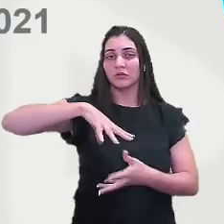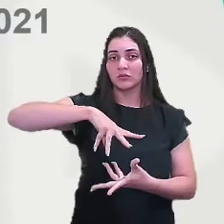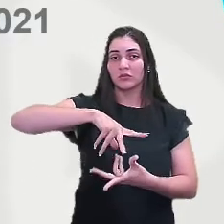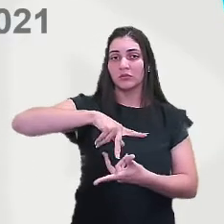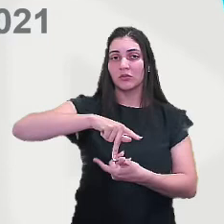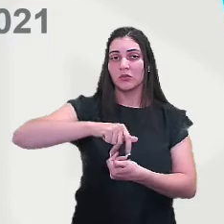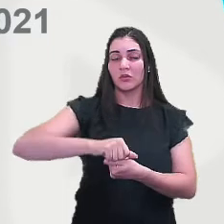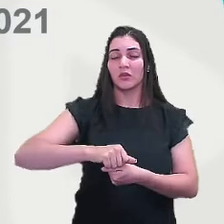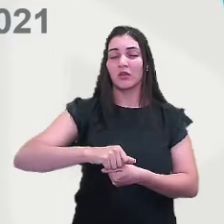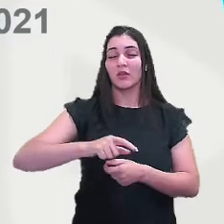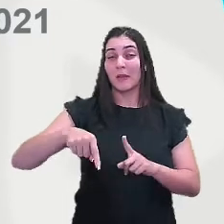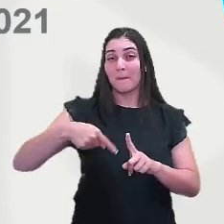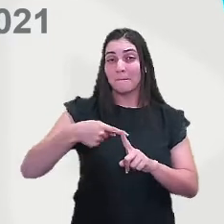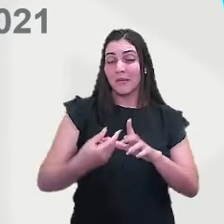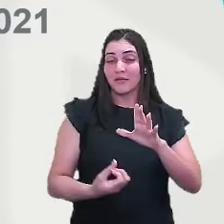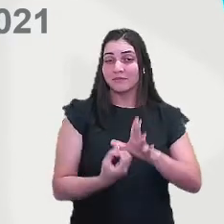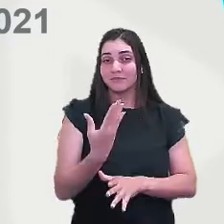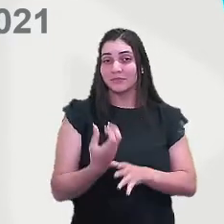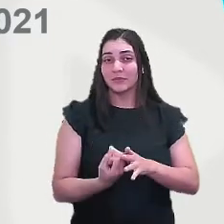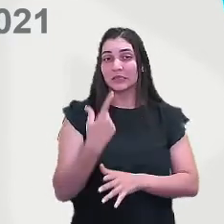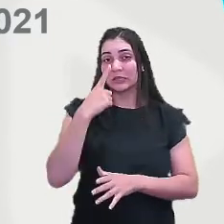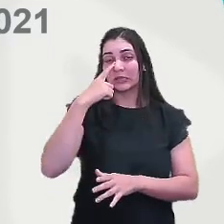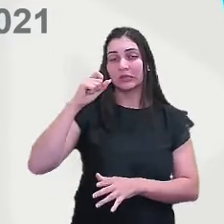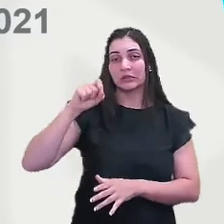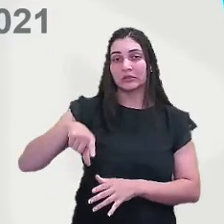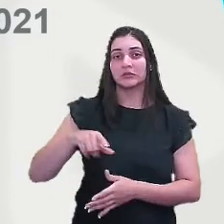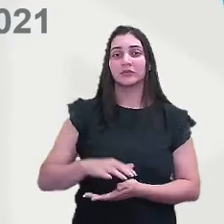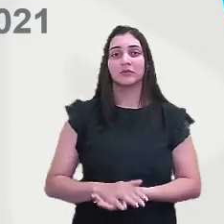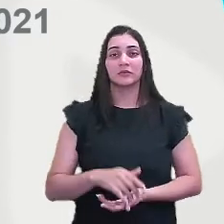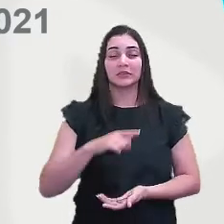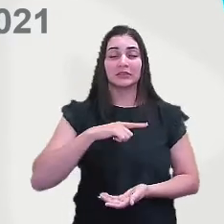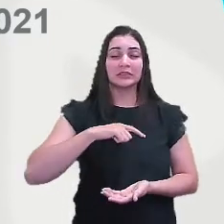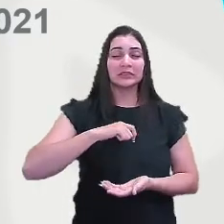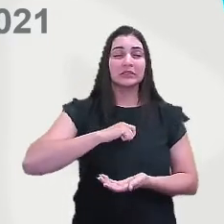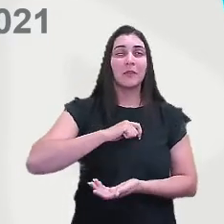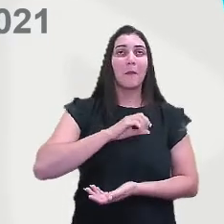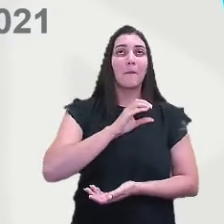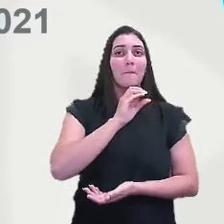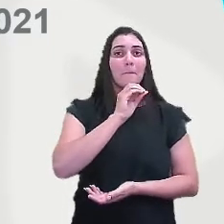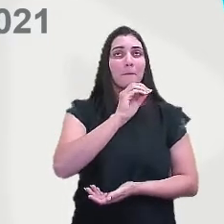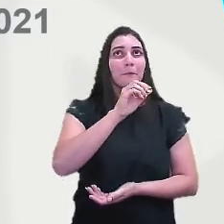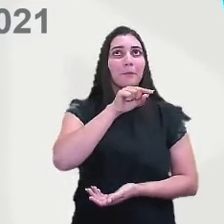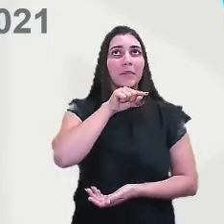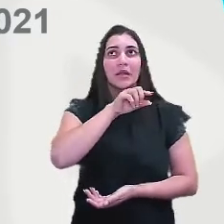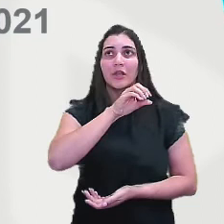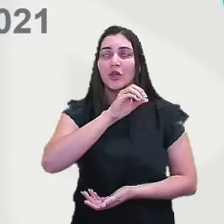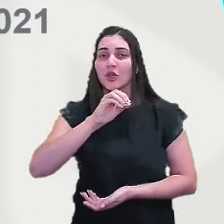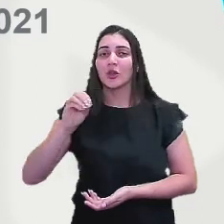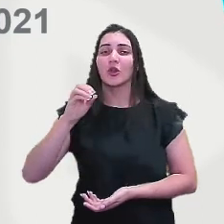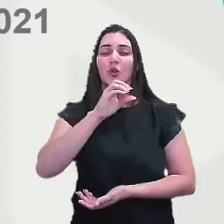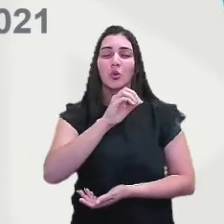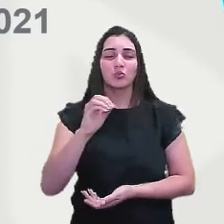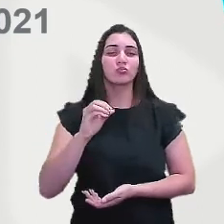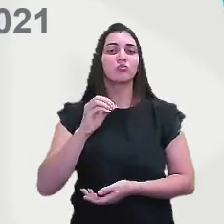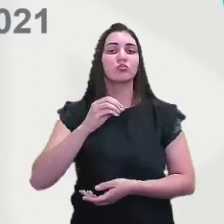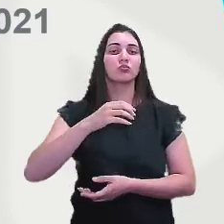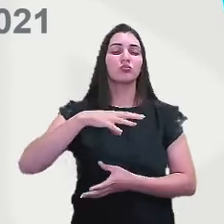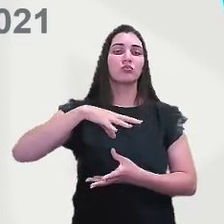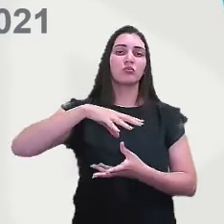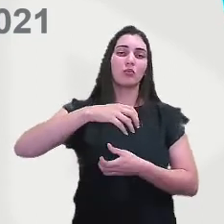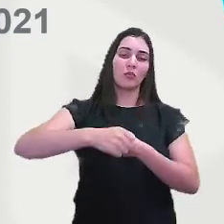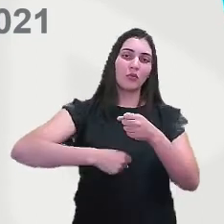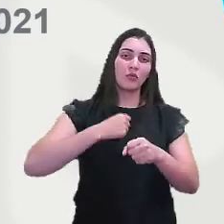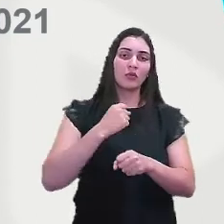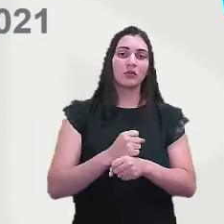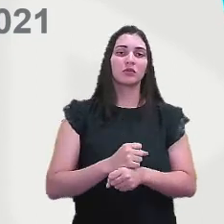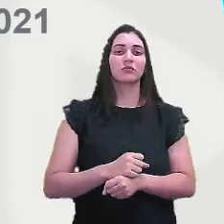mais produz lixo. E aí, ó, são milhões e milhões de toneladas por ano, apenas